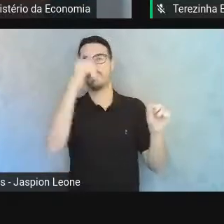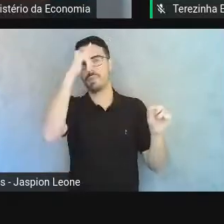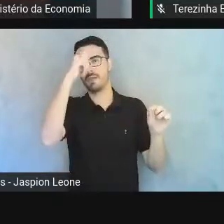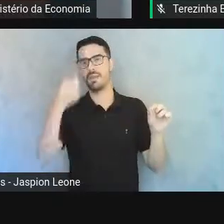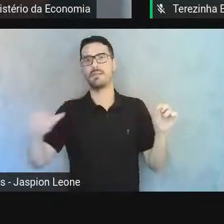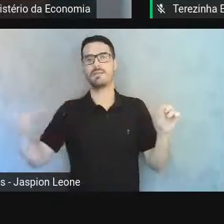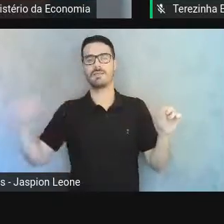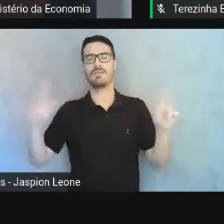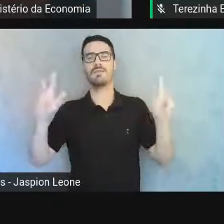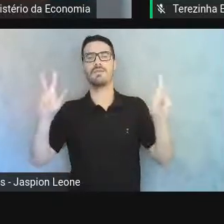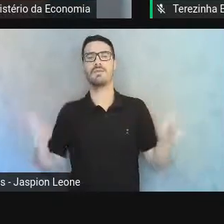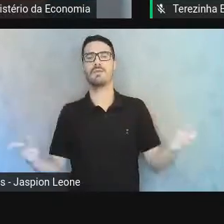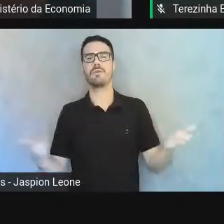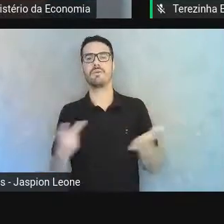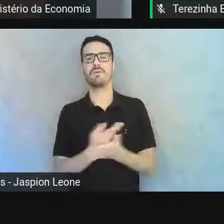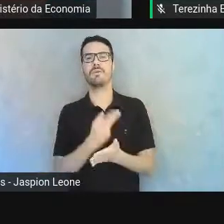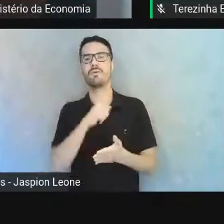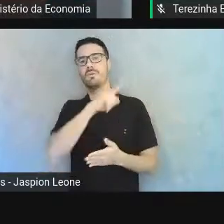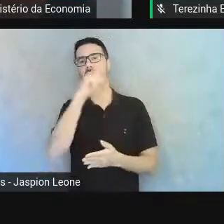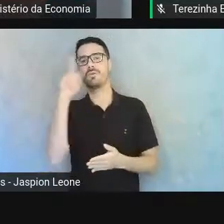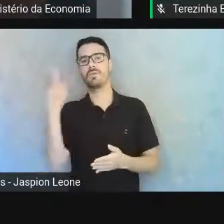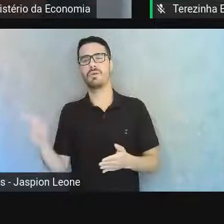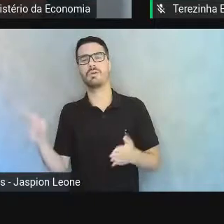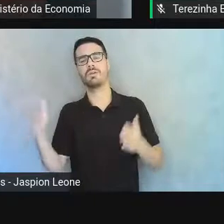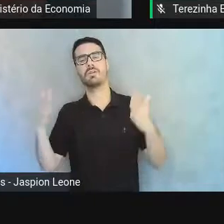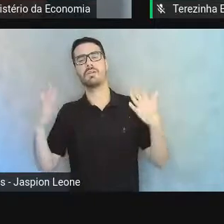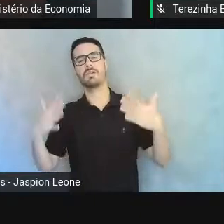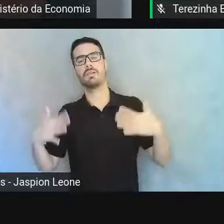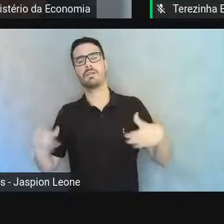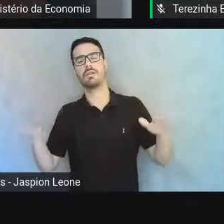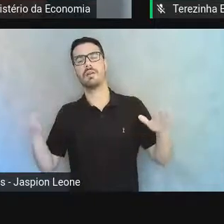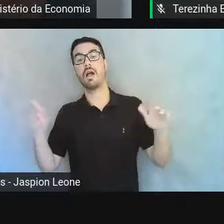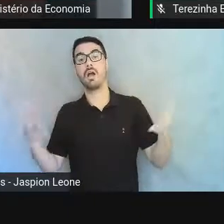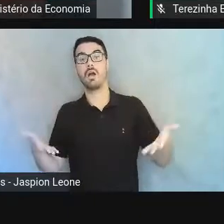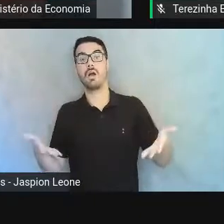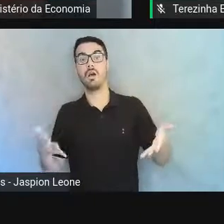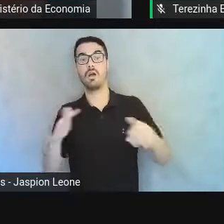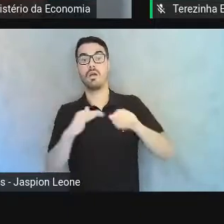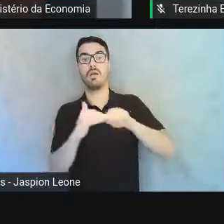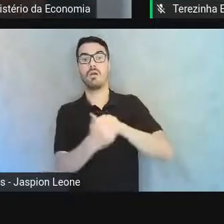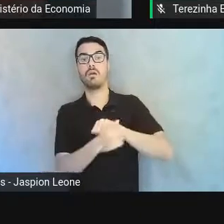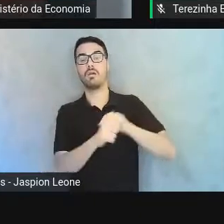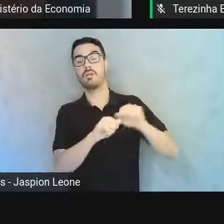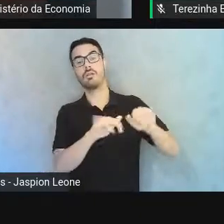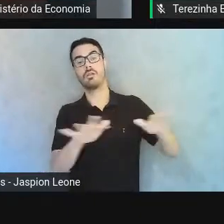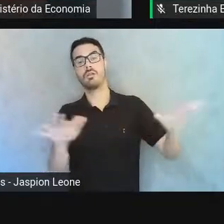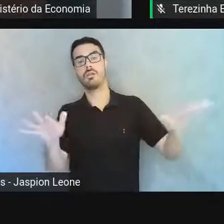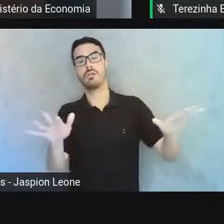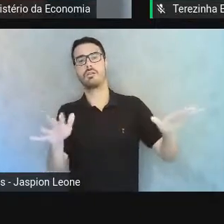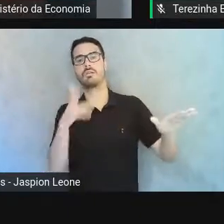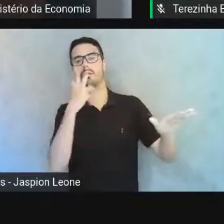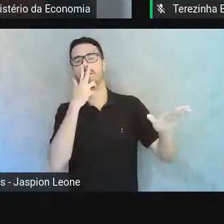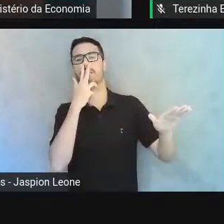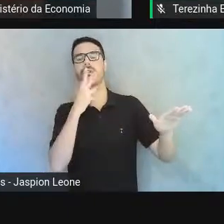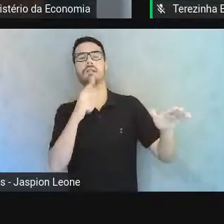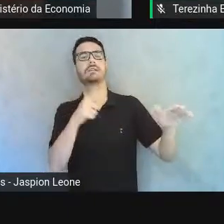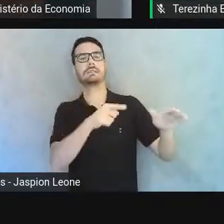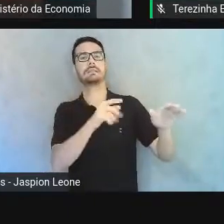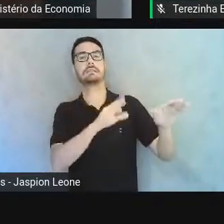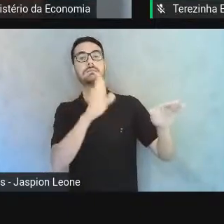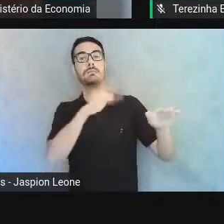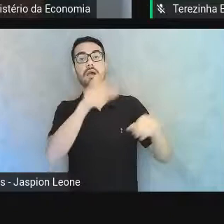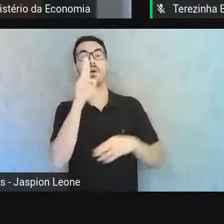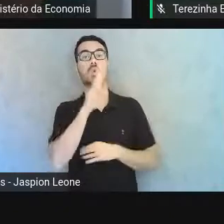como foi num período de normalidade, né? Agora a gente está num momento de ataque. Então, acho que